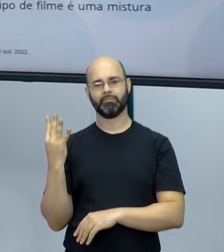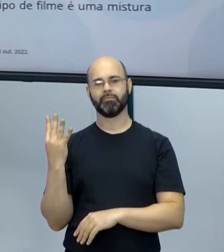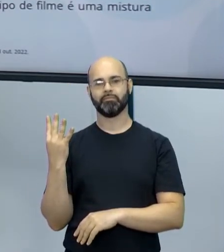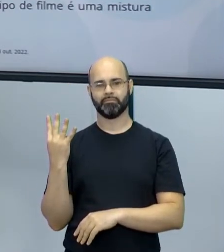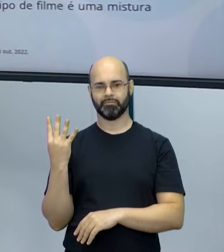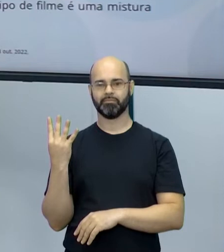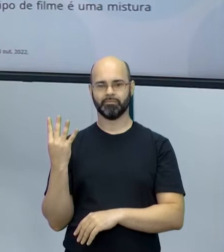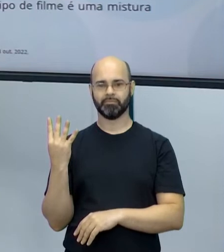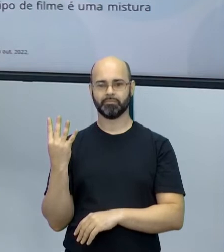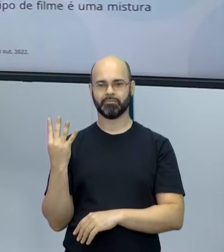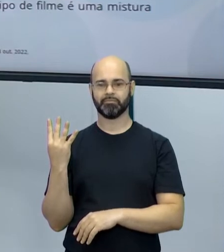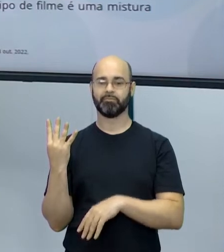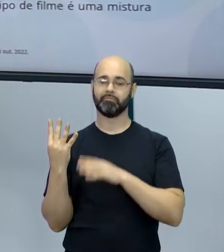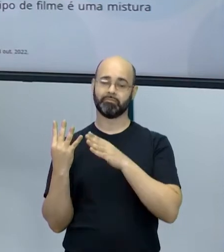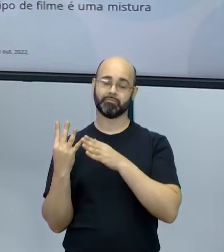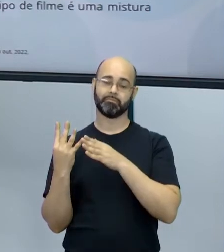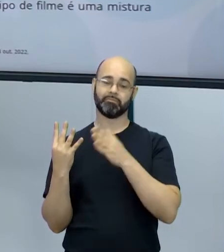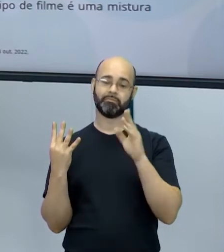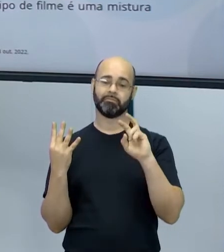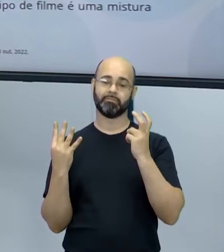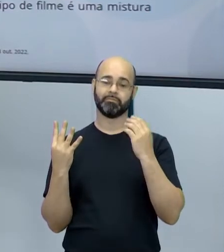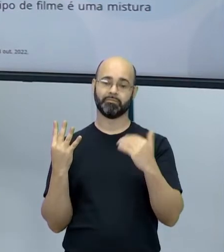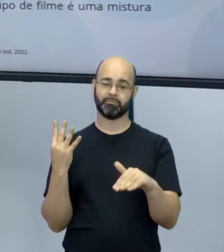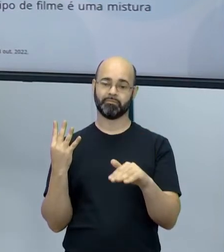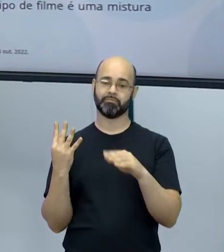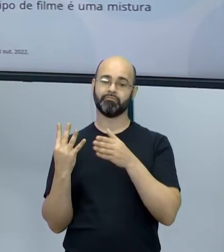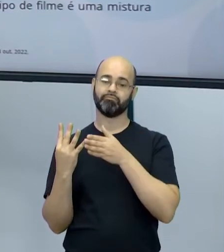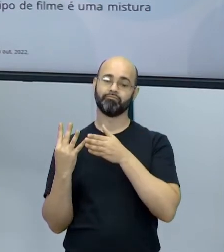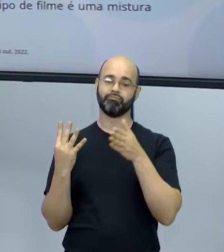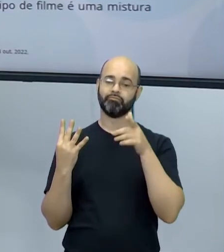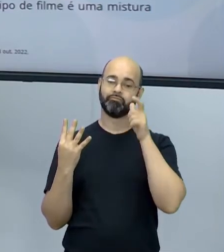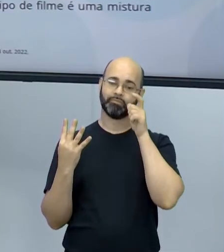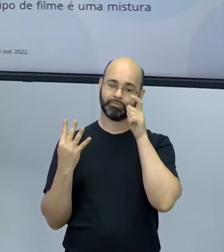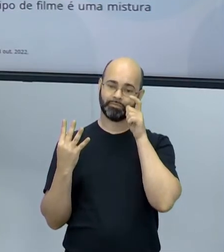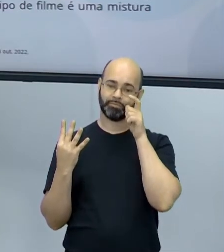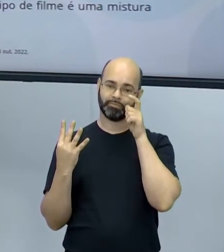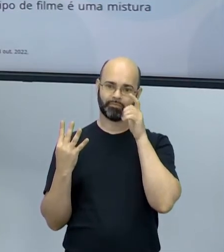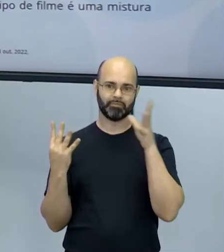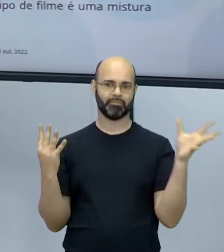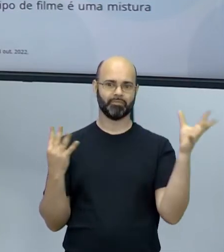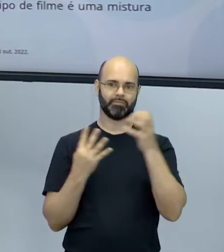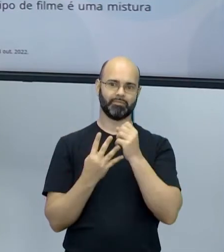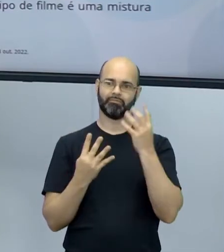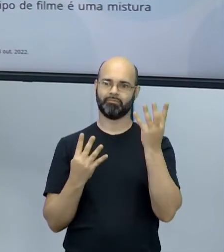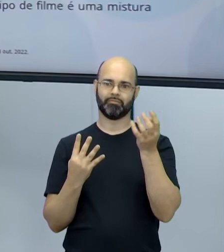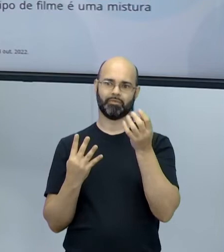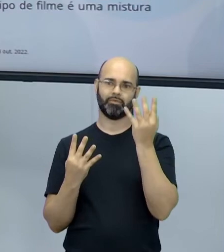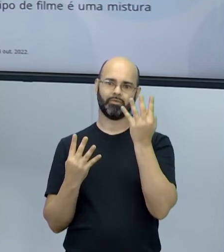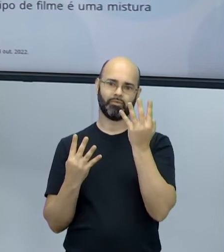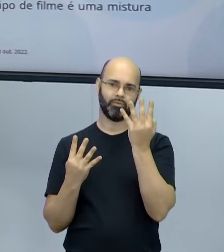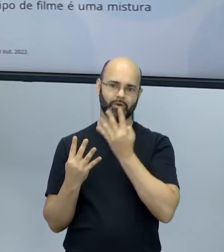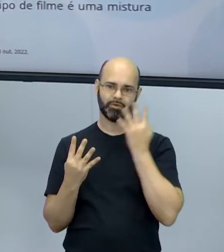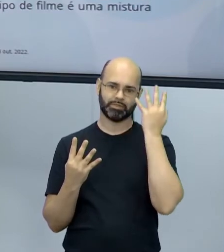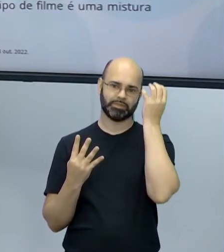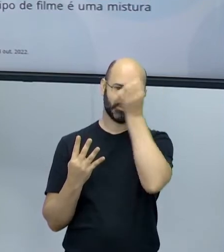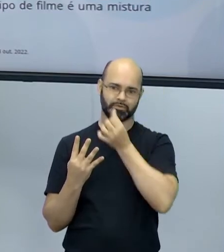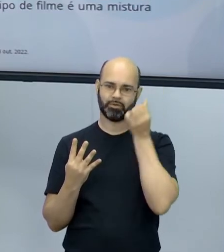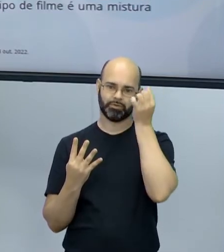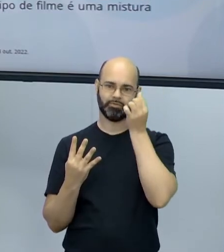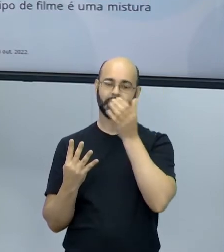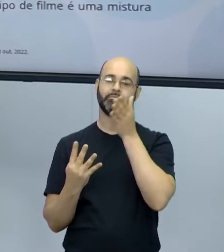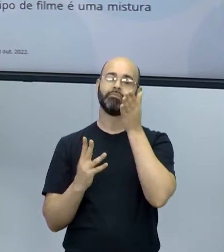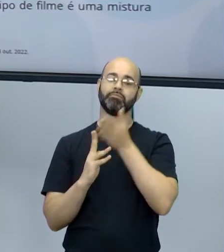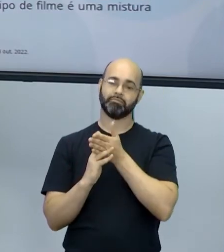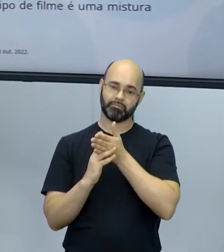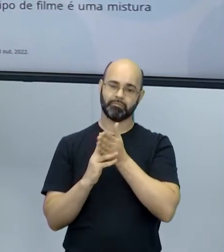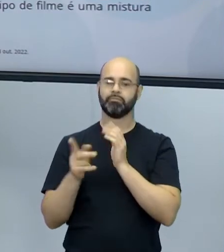filme começa às 4. Das 4 até às 5 e meia, você assiste o filme que tem 4 horas de duração, 4 a 6 horas. Aí você tem um intervalo,